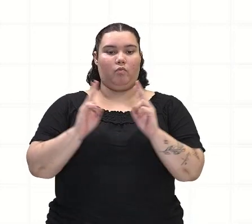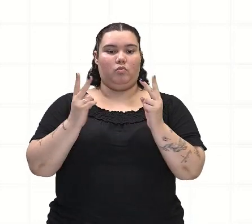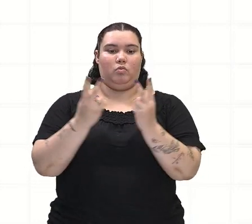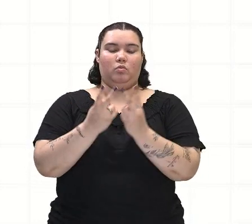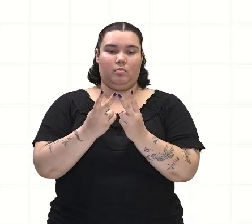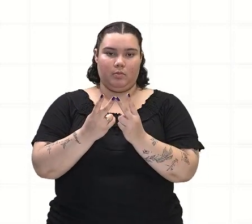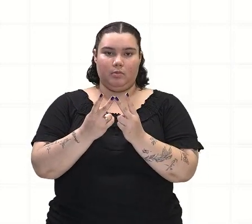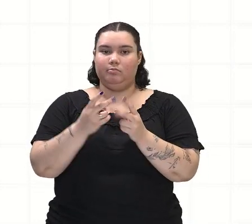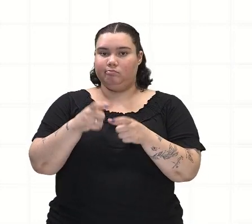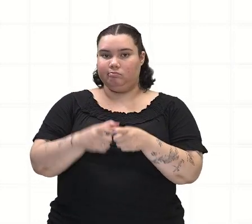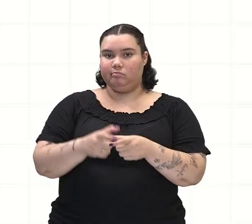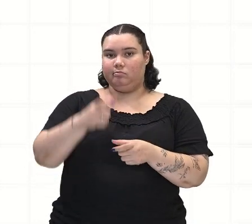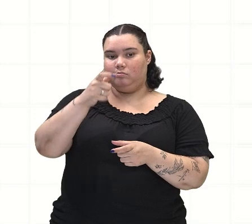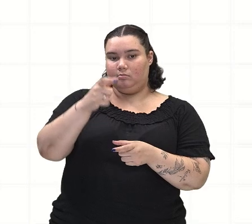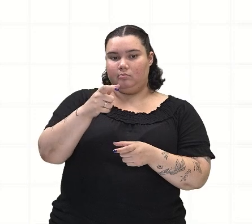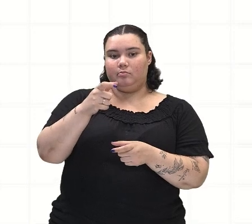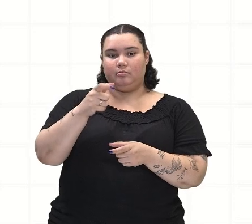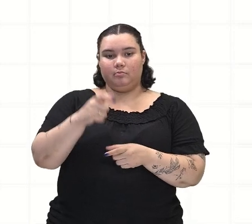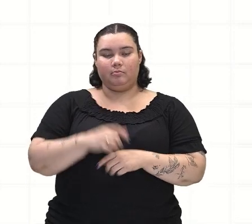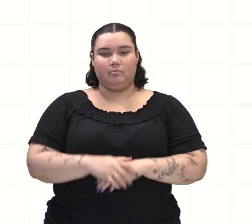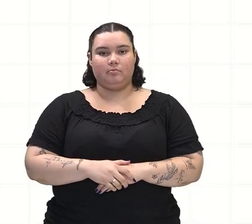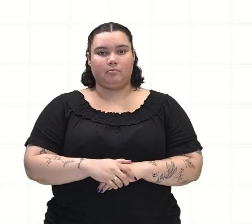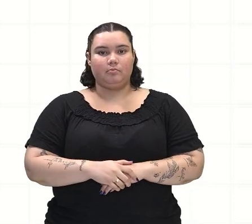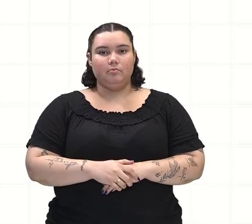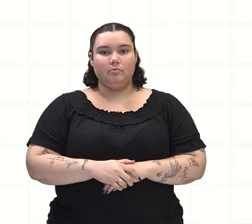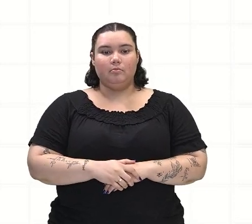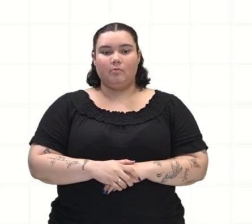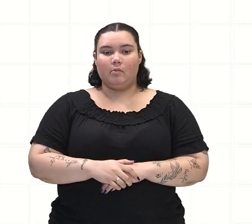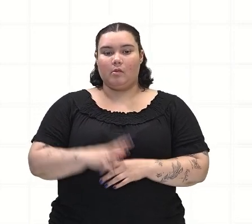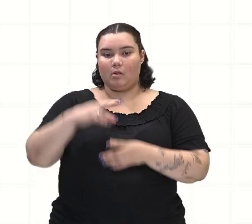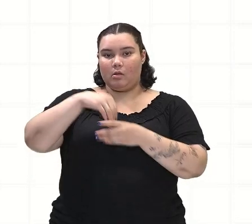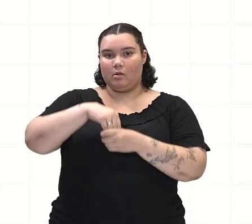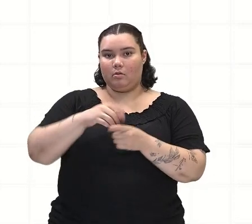todo esse espaço aqui que tem dentro do cilindro,